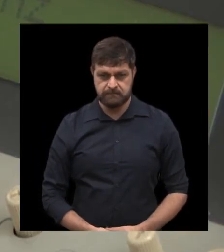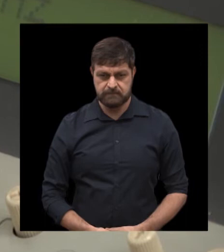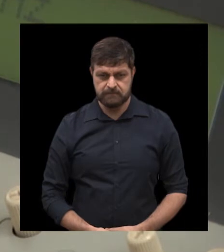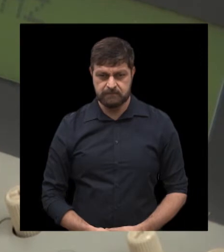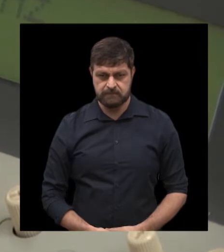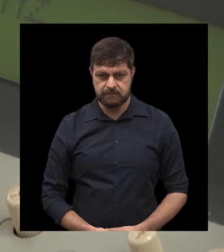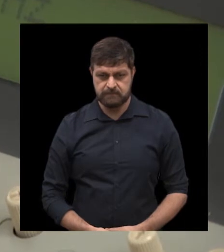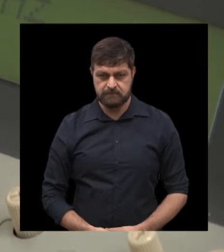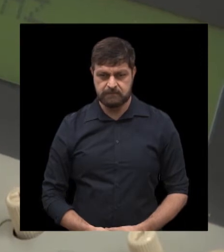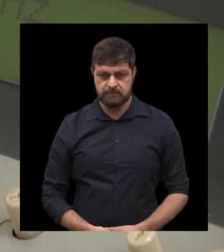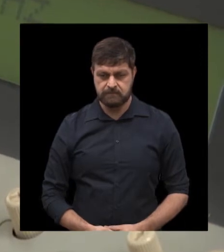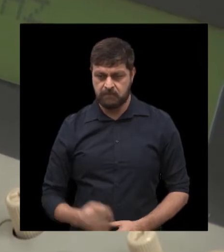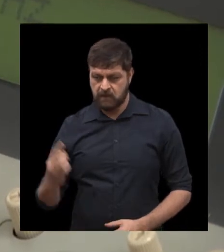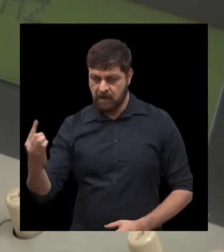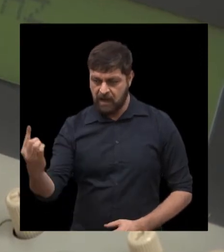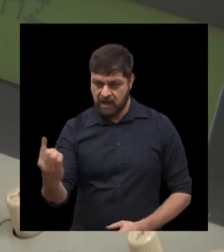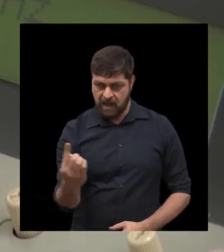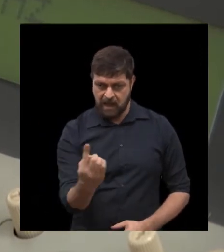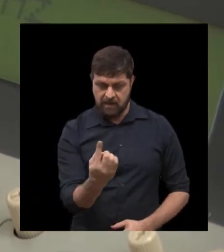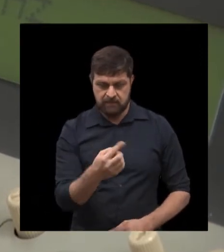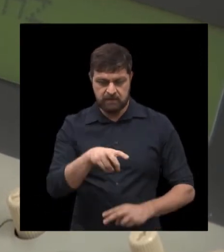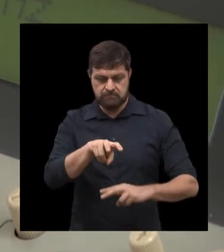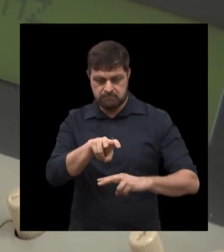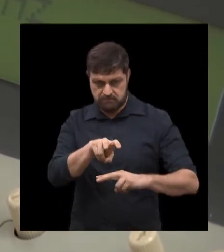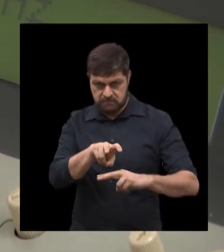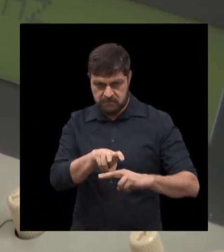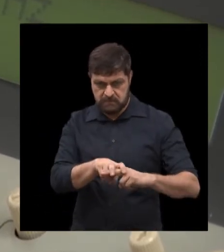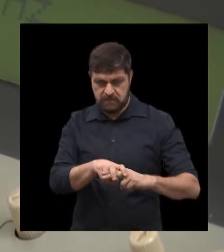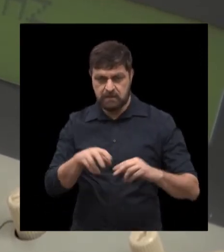Que ele venha para o teste com repouso auditivo,